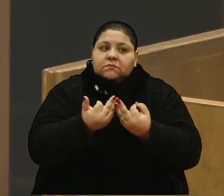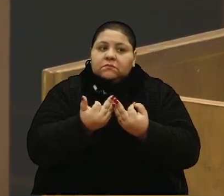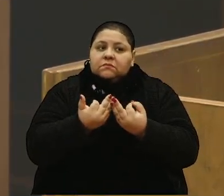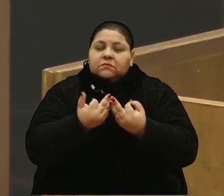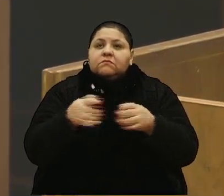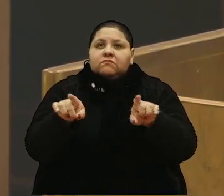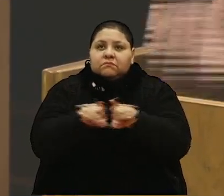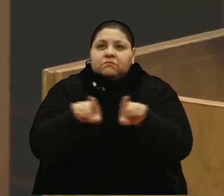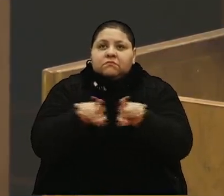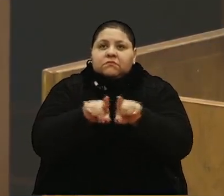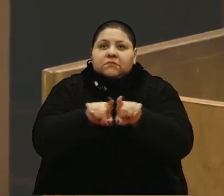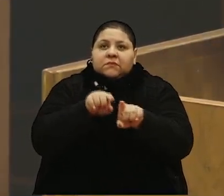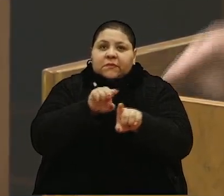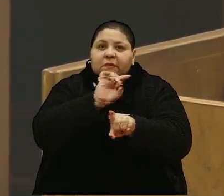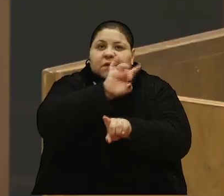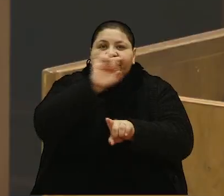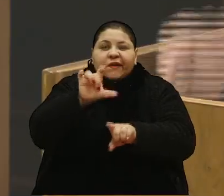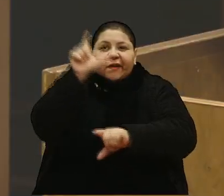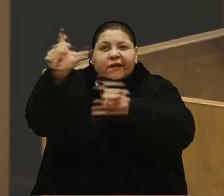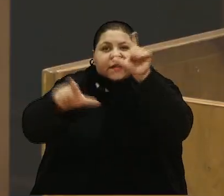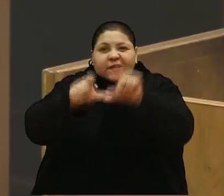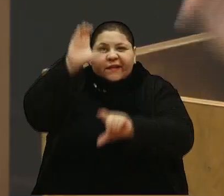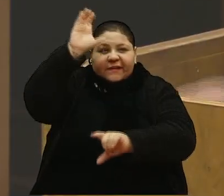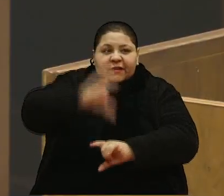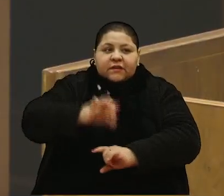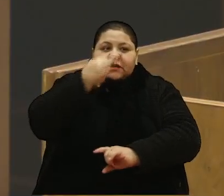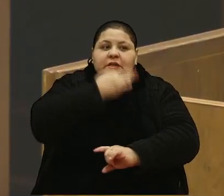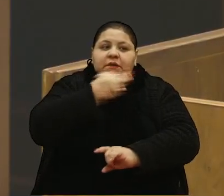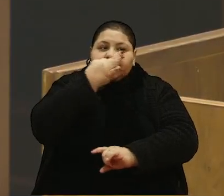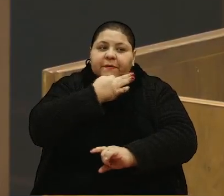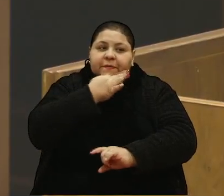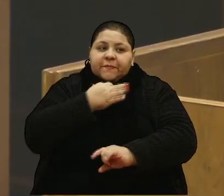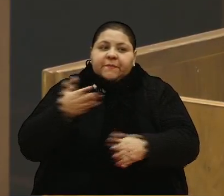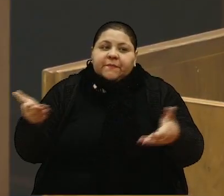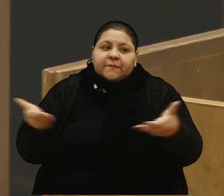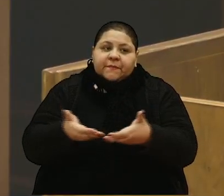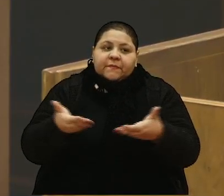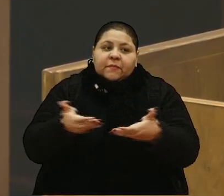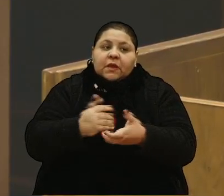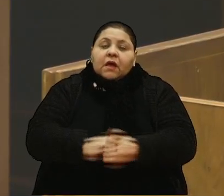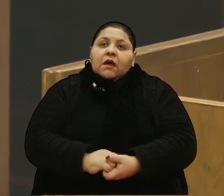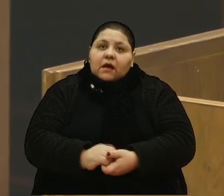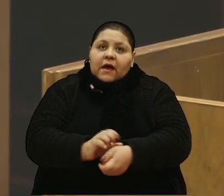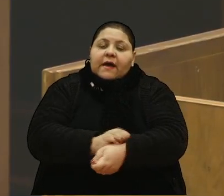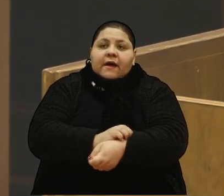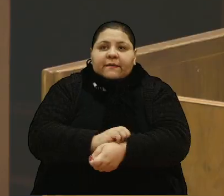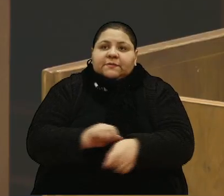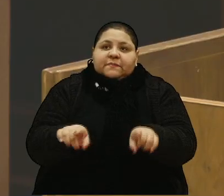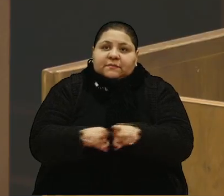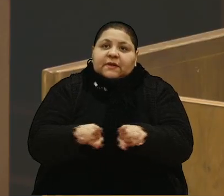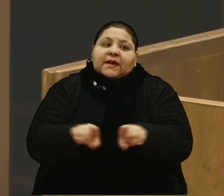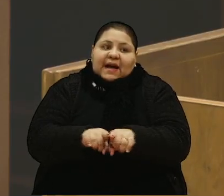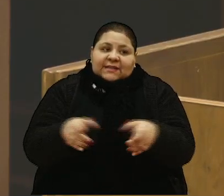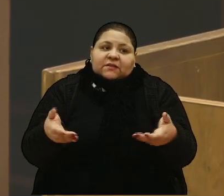de cada brasileiro, de cada cidadão de Caxias, de cada cidadão do Rio Grande do Sul, um prato de comida.